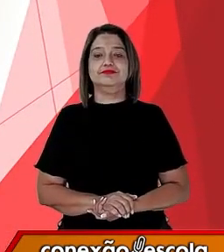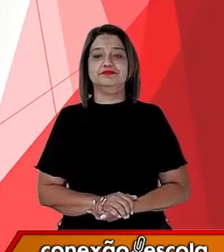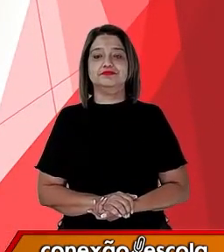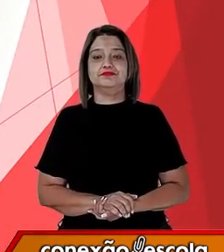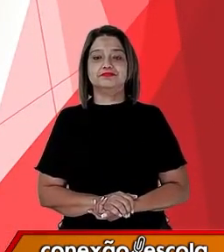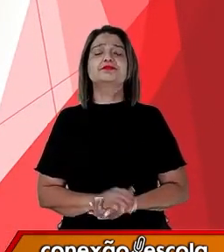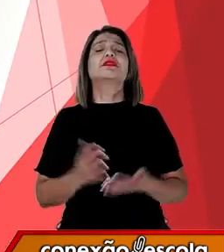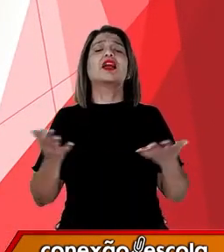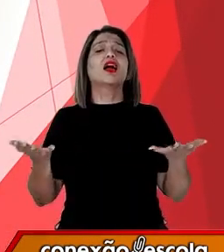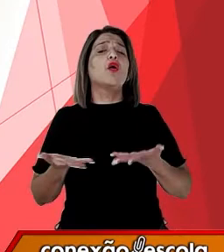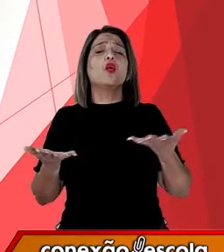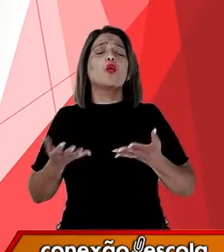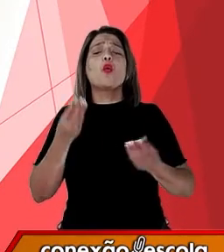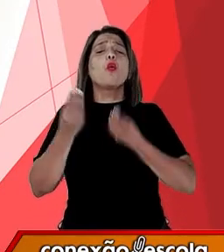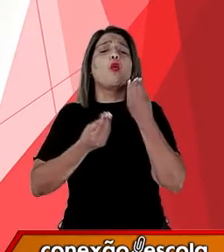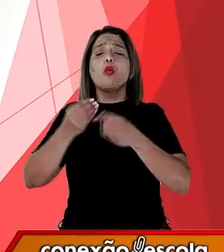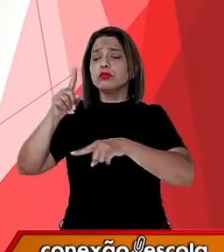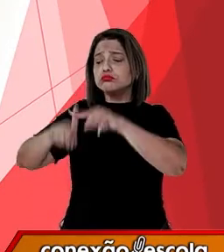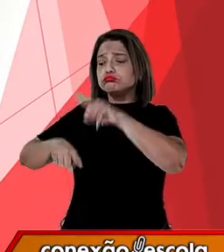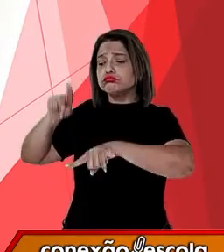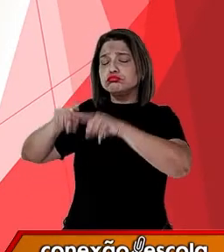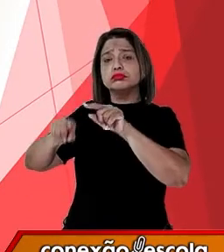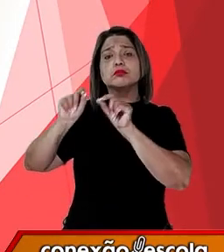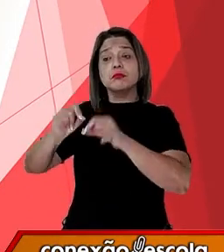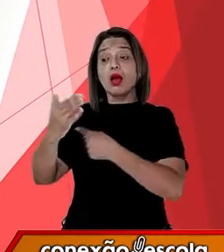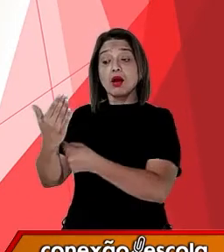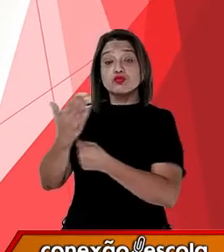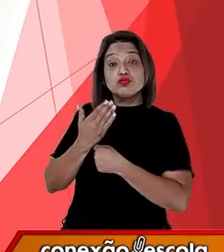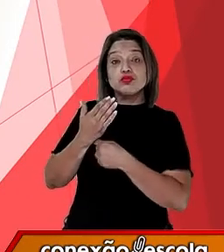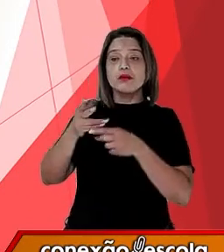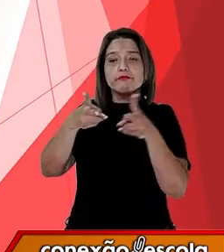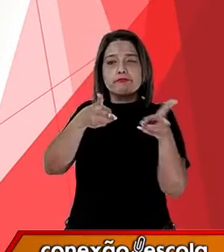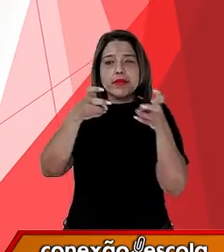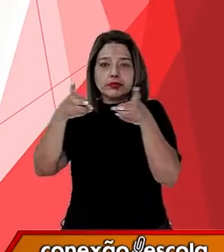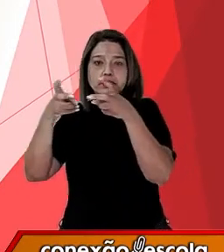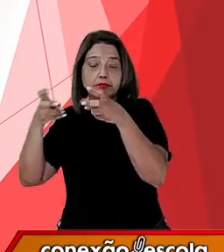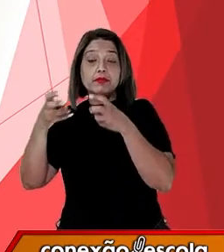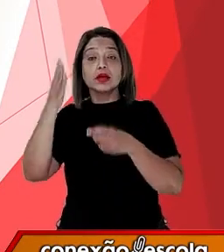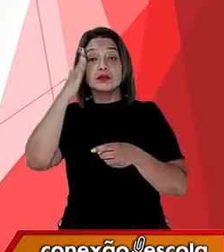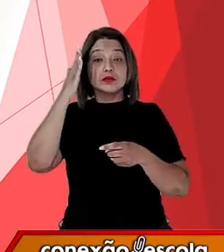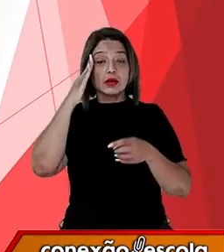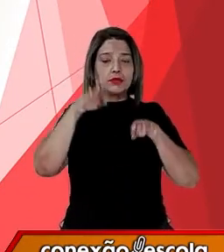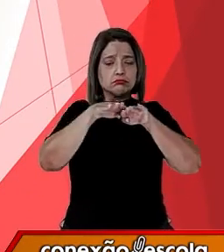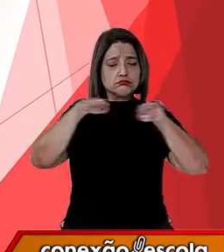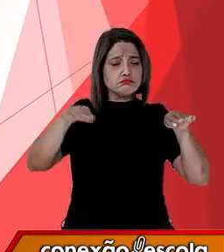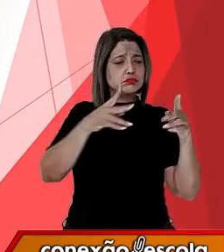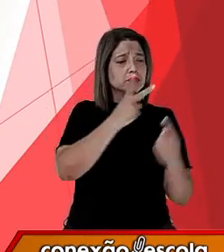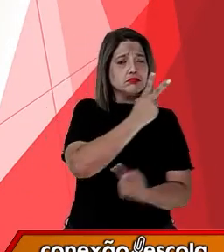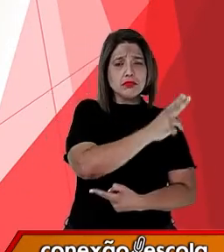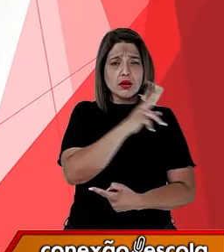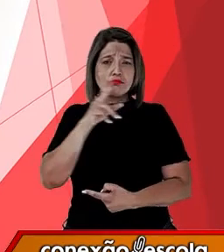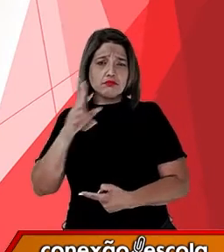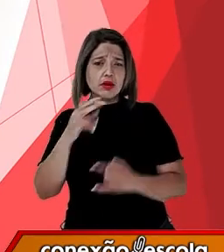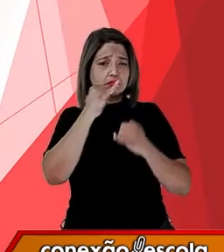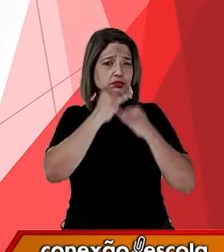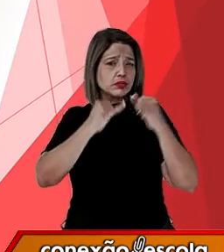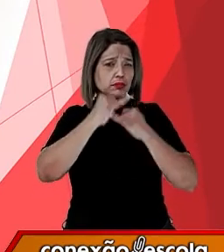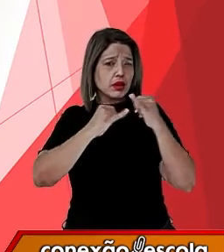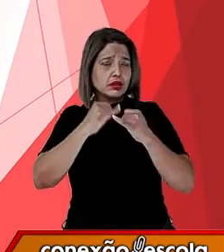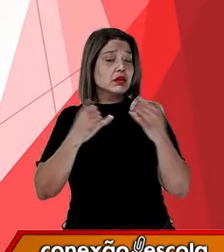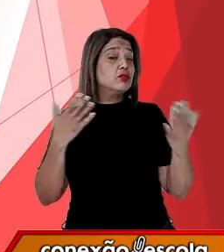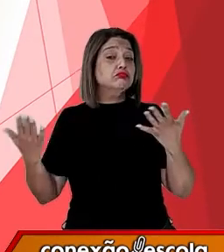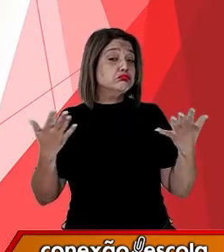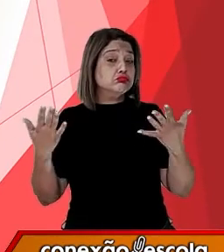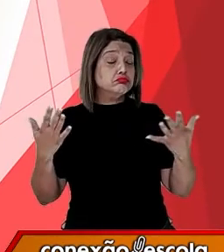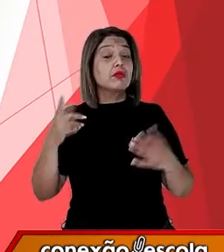Que tipo de instrumentos eles podem nos ajudar a perceber figuras planas semelhantes? Já pensaram nisso? O